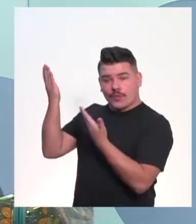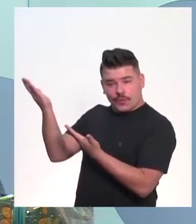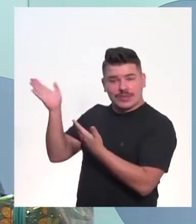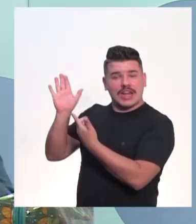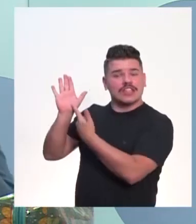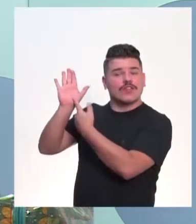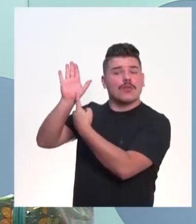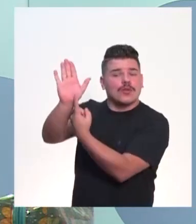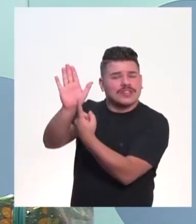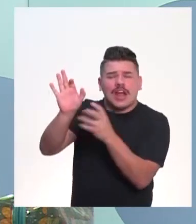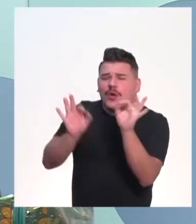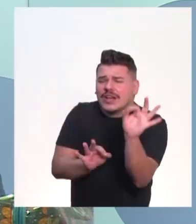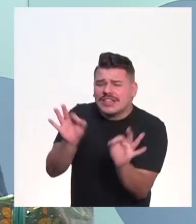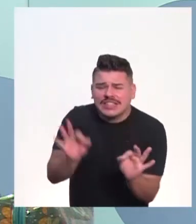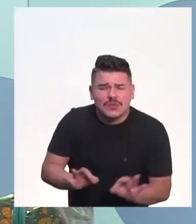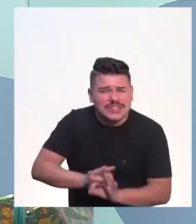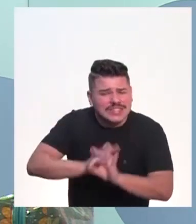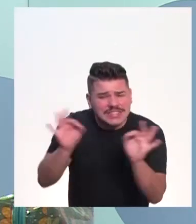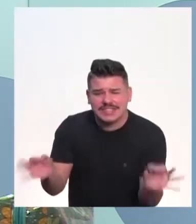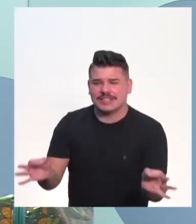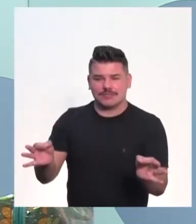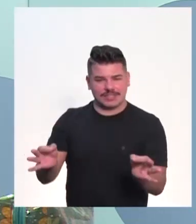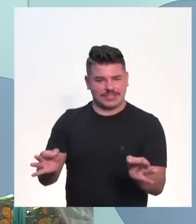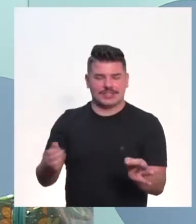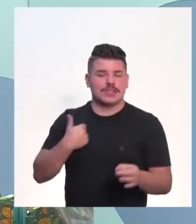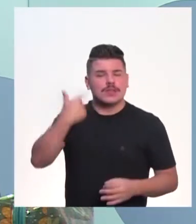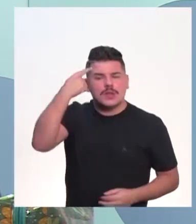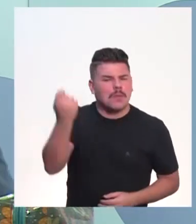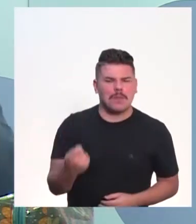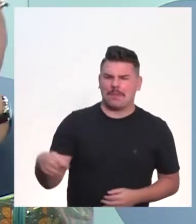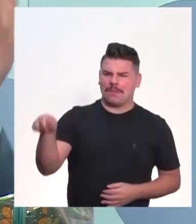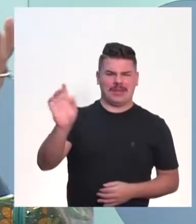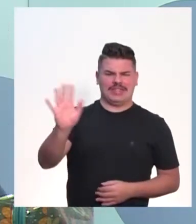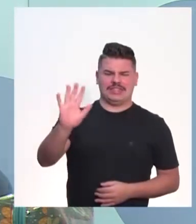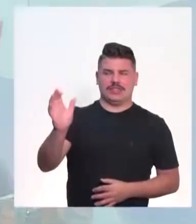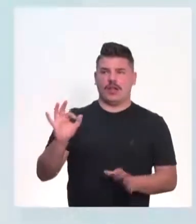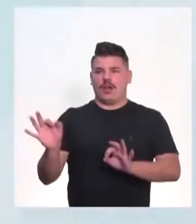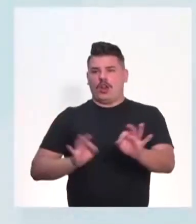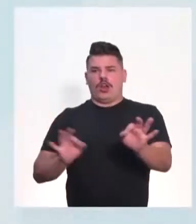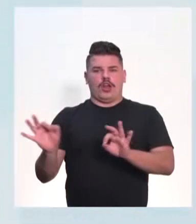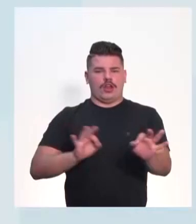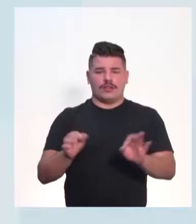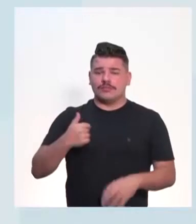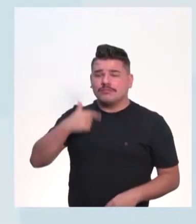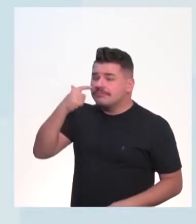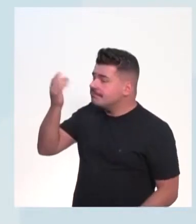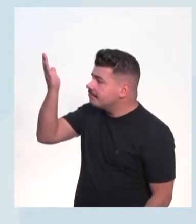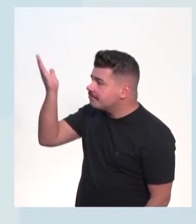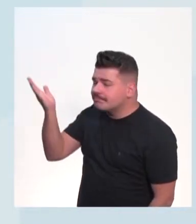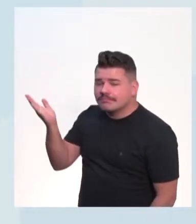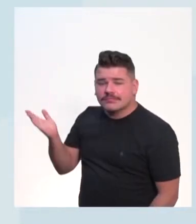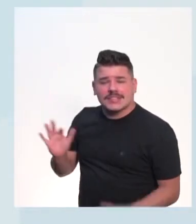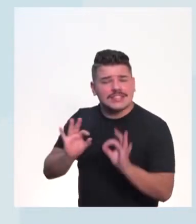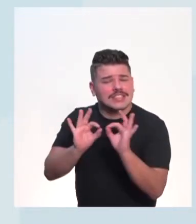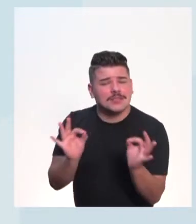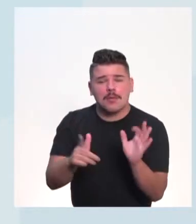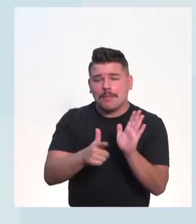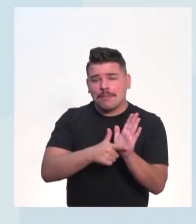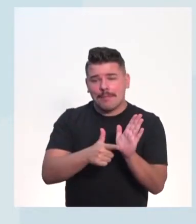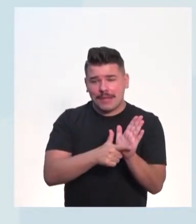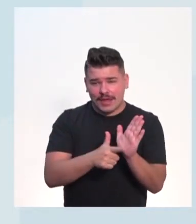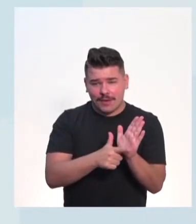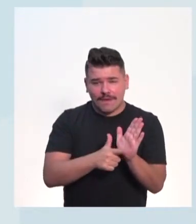simples, que não precisa de muito recurso, uma folha em branco que a gente consiga